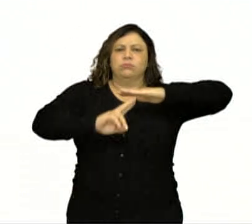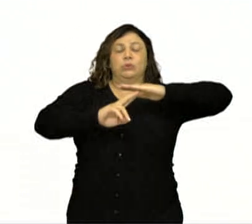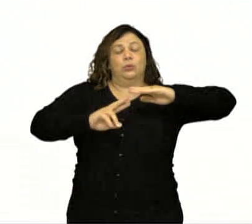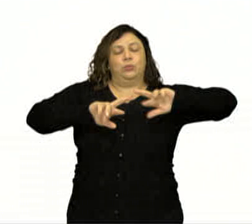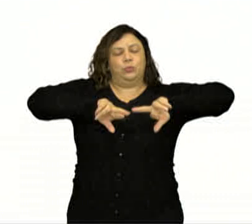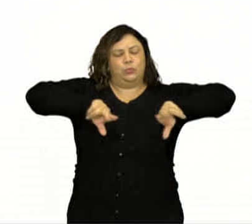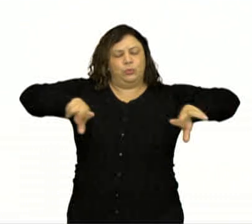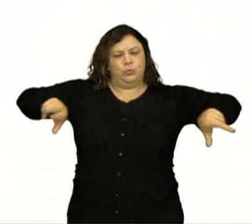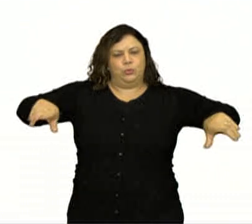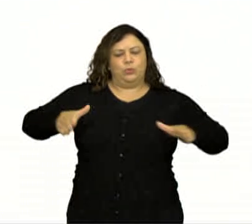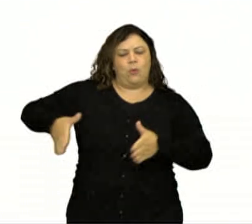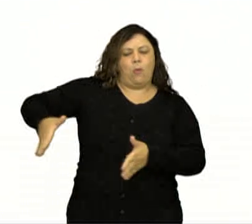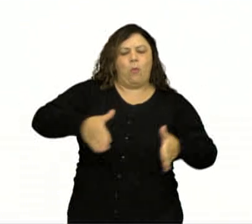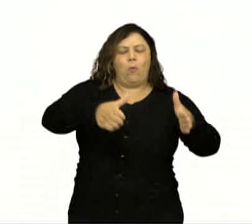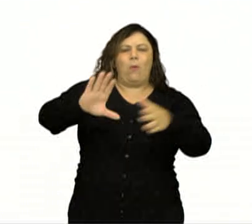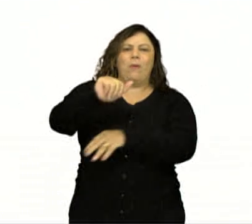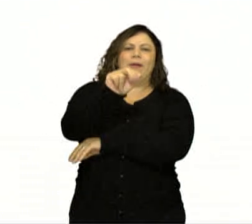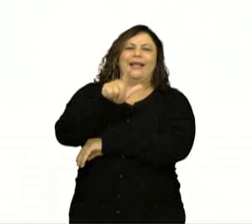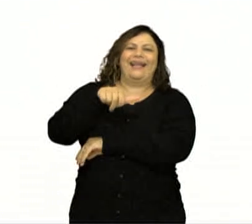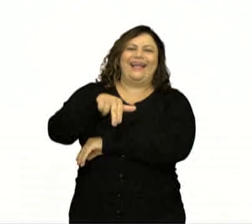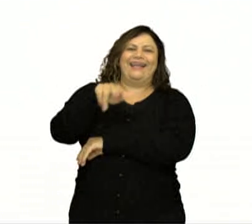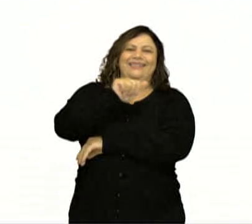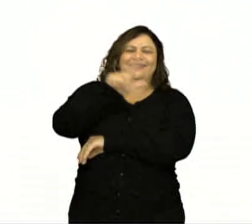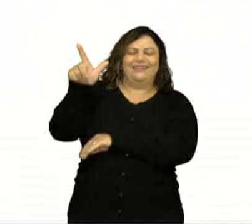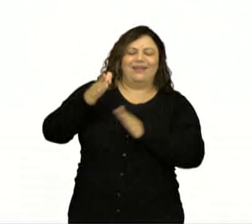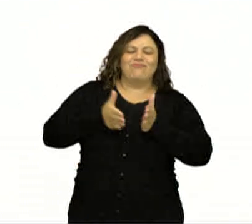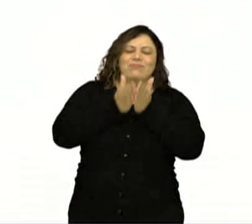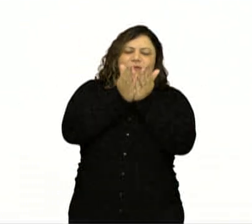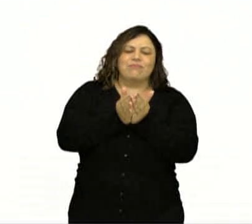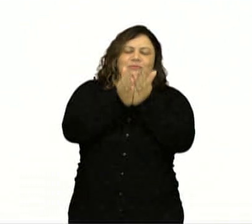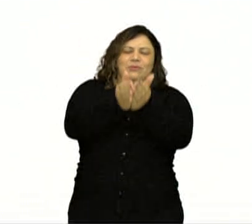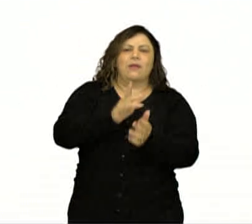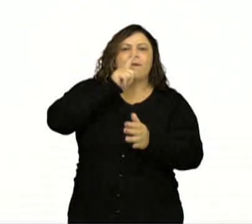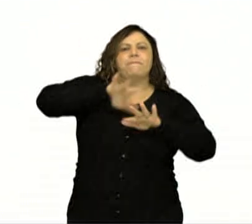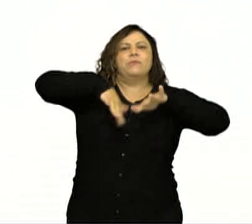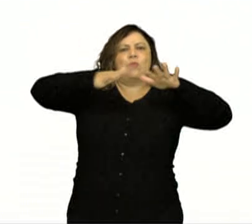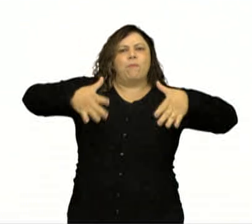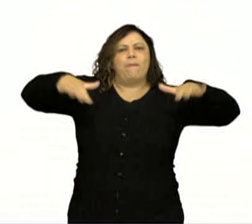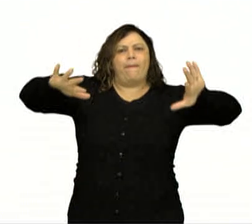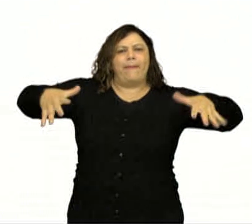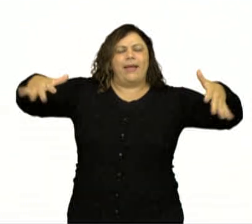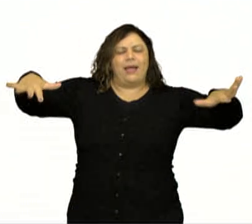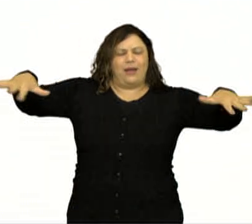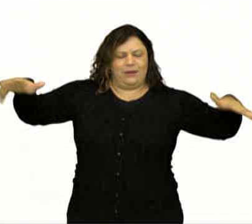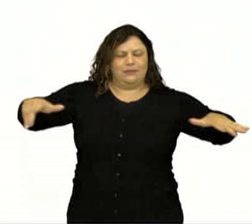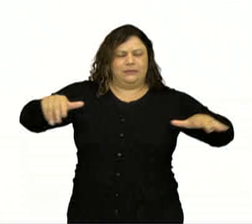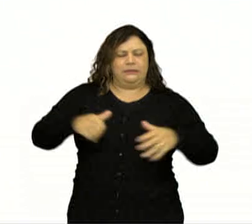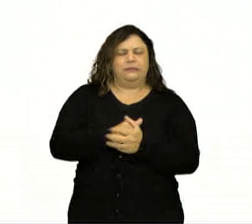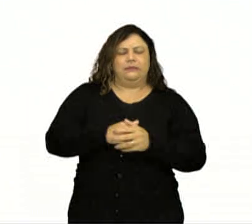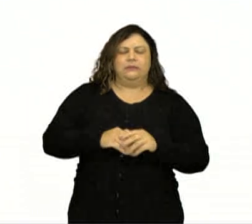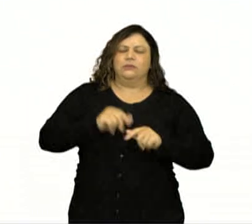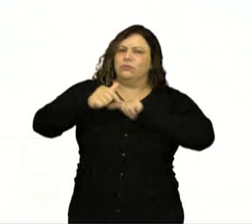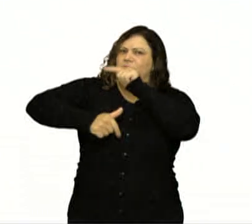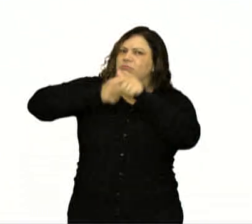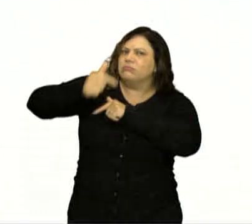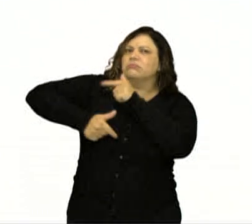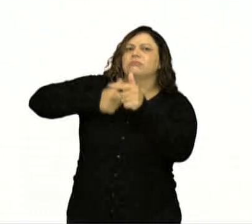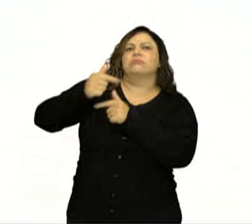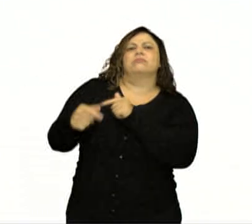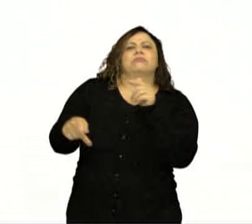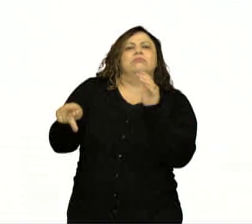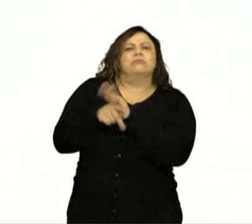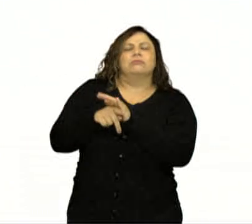da União Soviética aí, com canais de navegação, e o trabalho para construir esses canais de navegação feitos por os